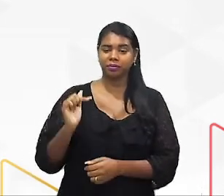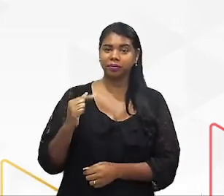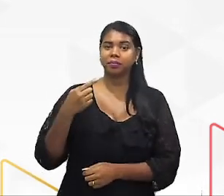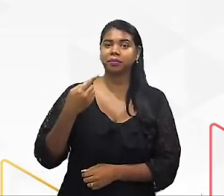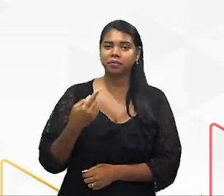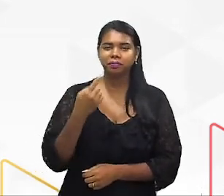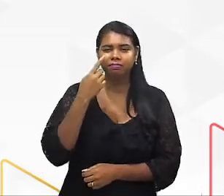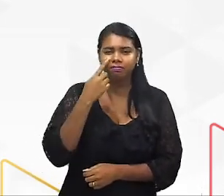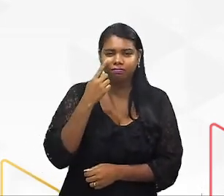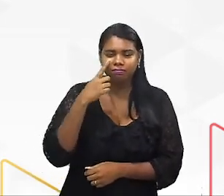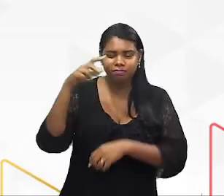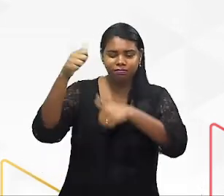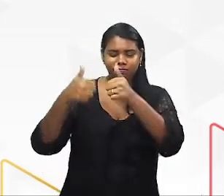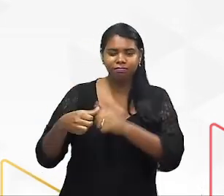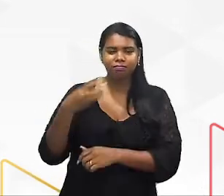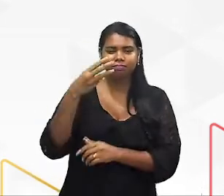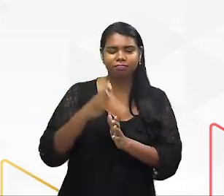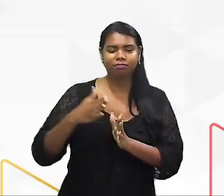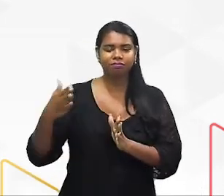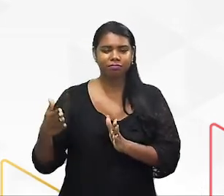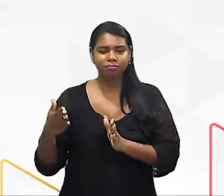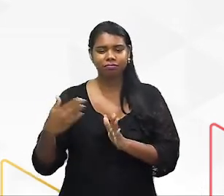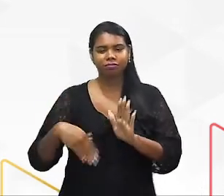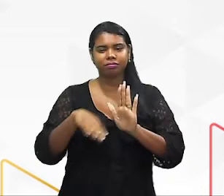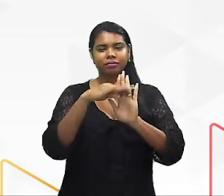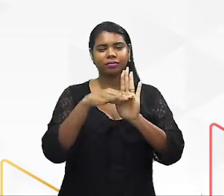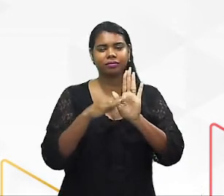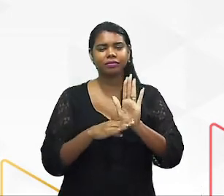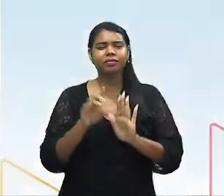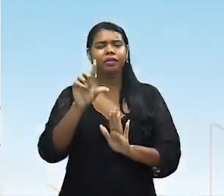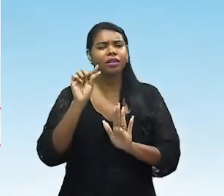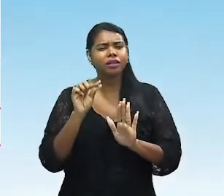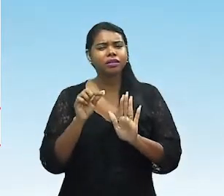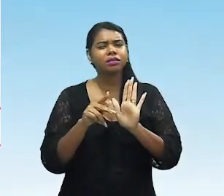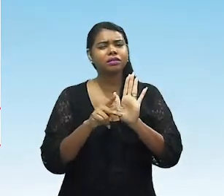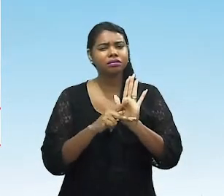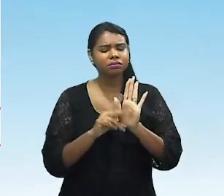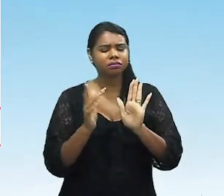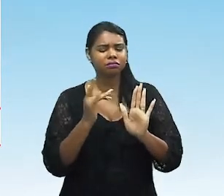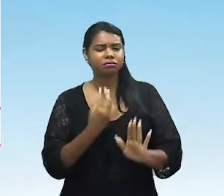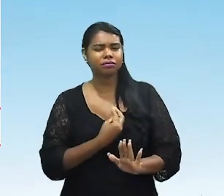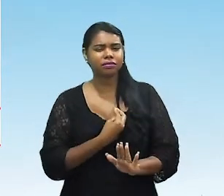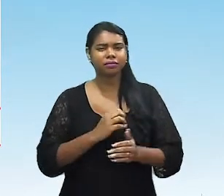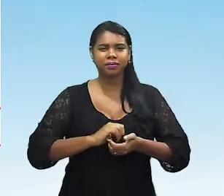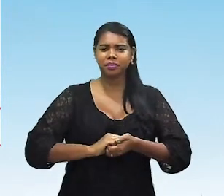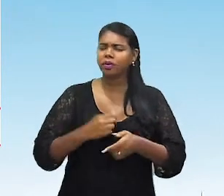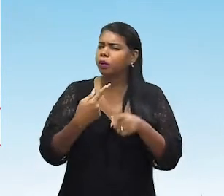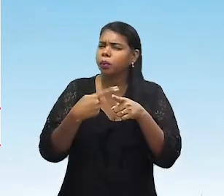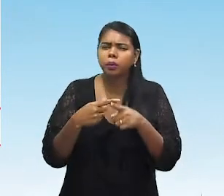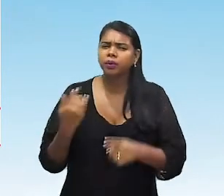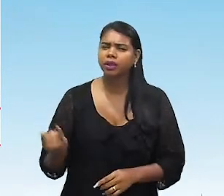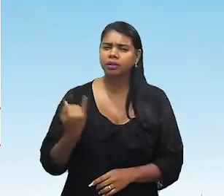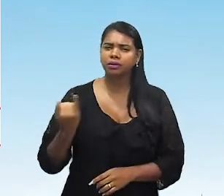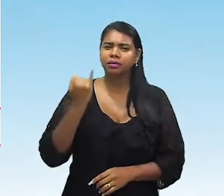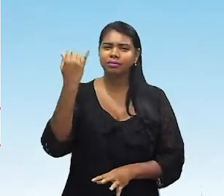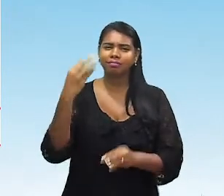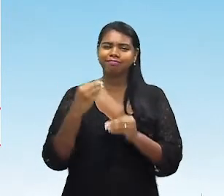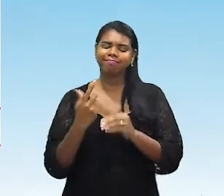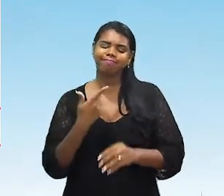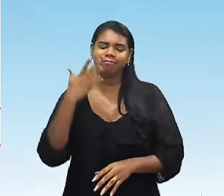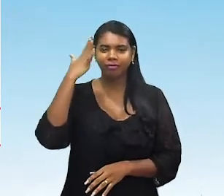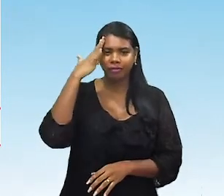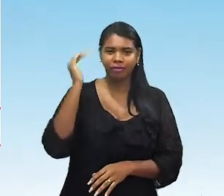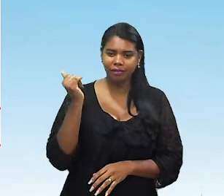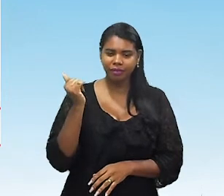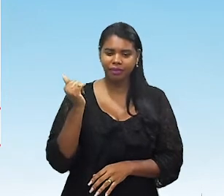a gente vai ver no terceiro momento a relação entre escolhas e projeto de vida. Ou seja, por que é importante a gente